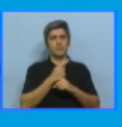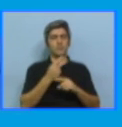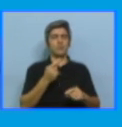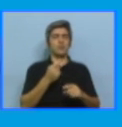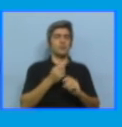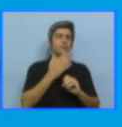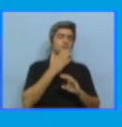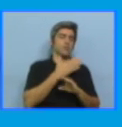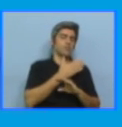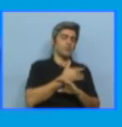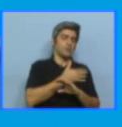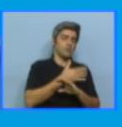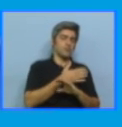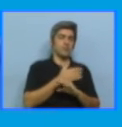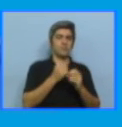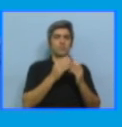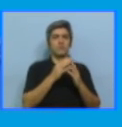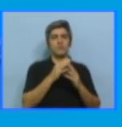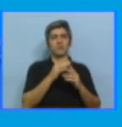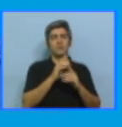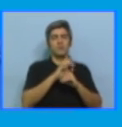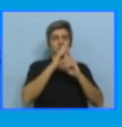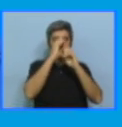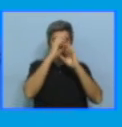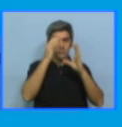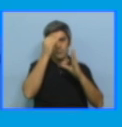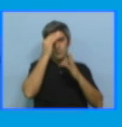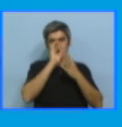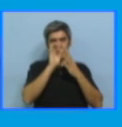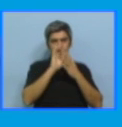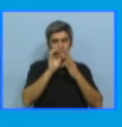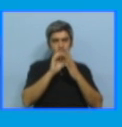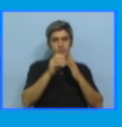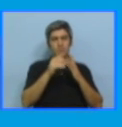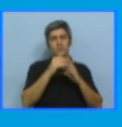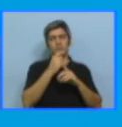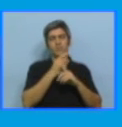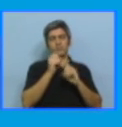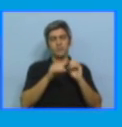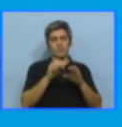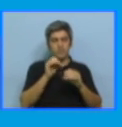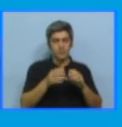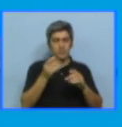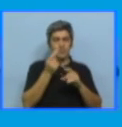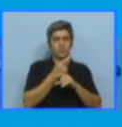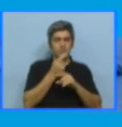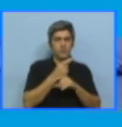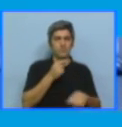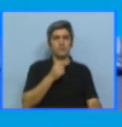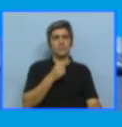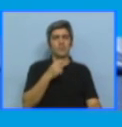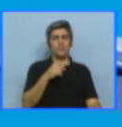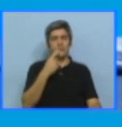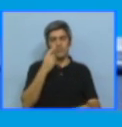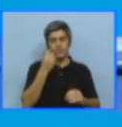relação aos primeiros, aos inícios, há toda a ilusão de saber os pormenores, de saber aquilo que se passou, e havia uma